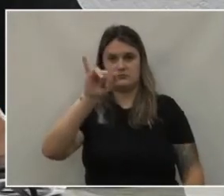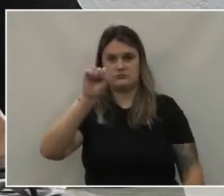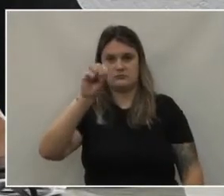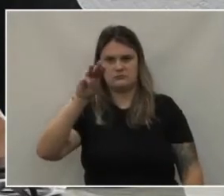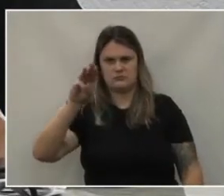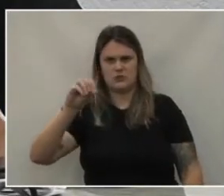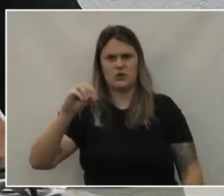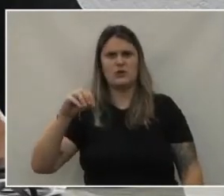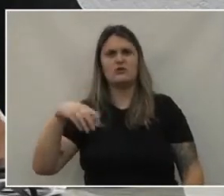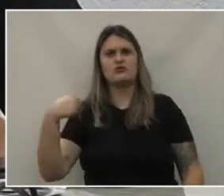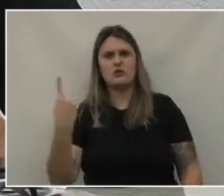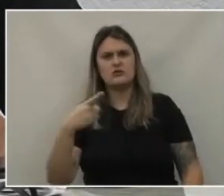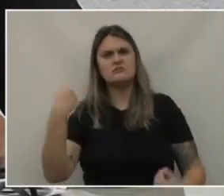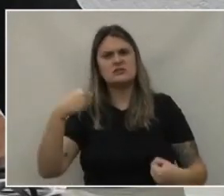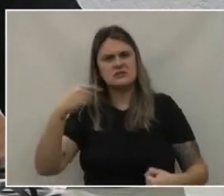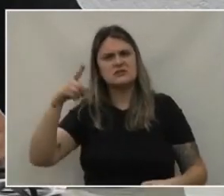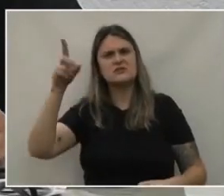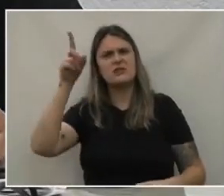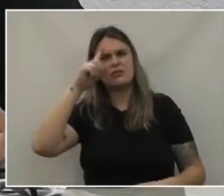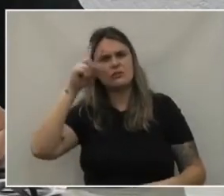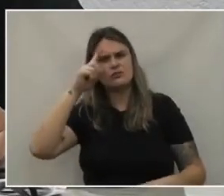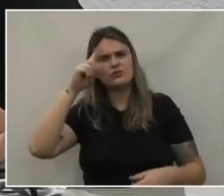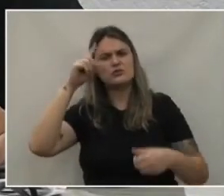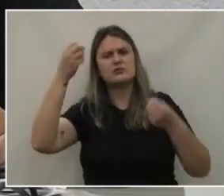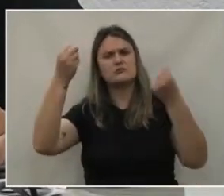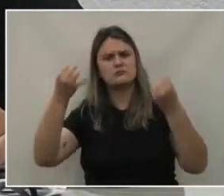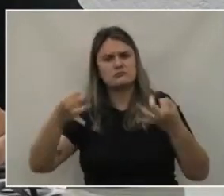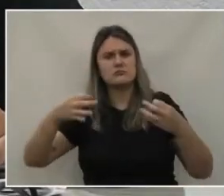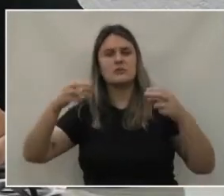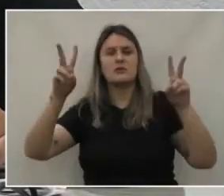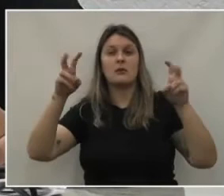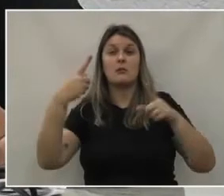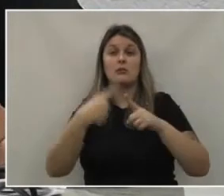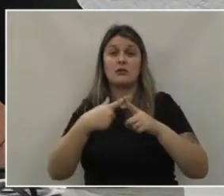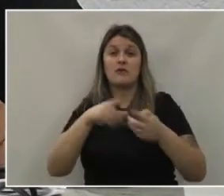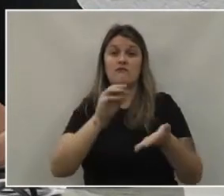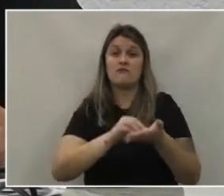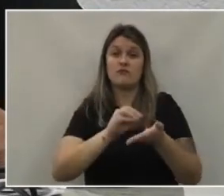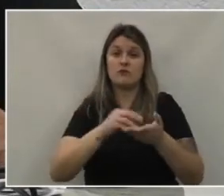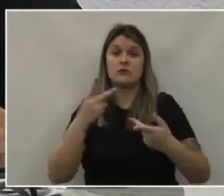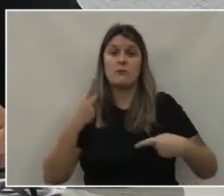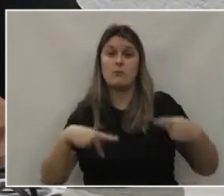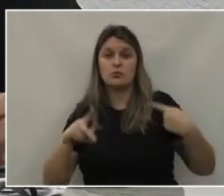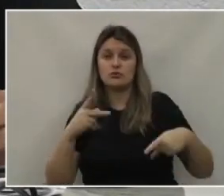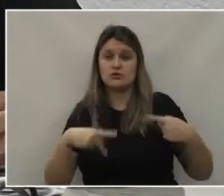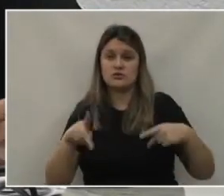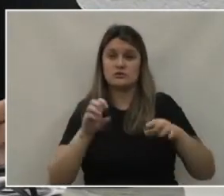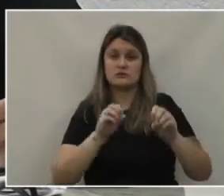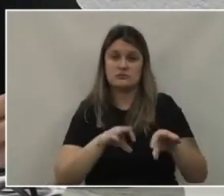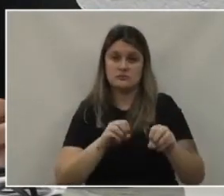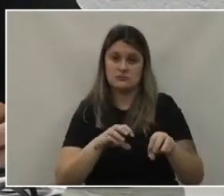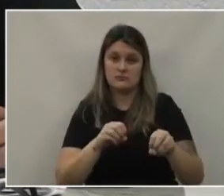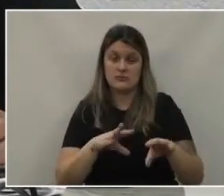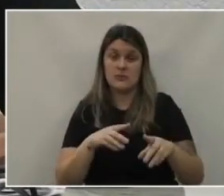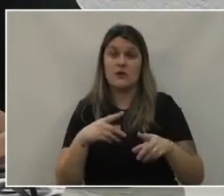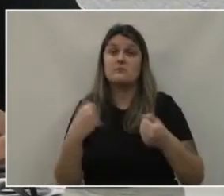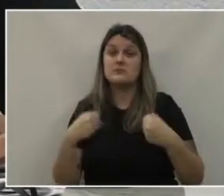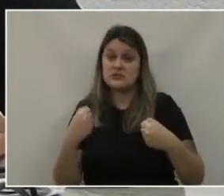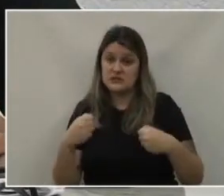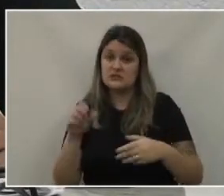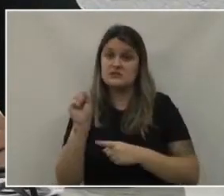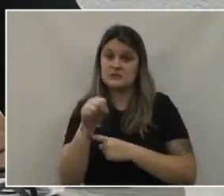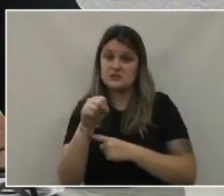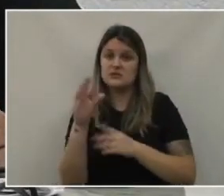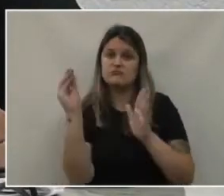diariamente em União da Vitória, visto que políticas públicas nesse sentido têm que ser